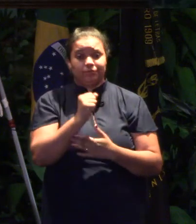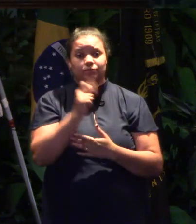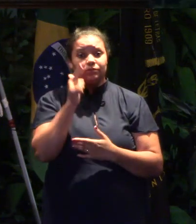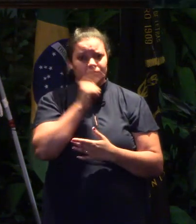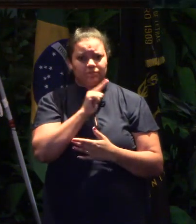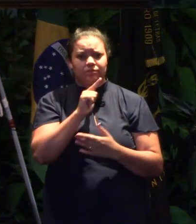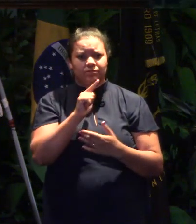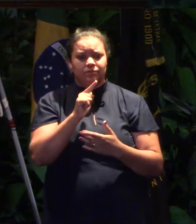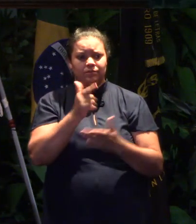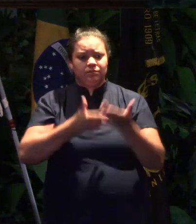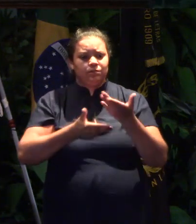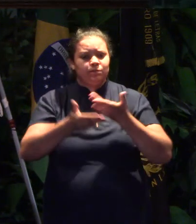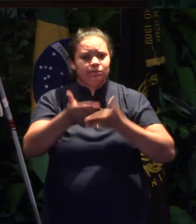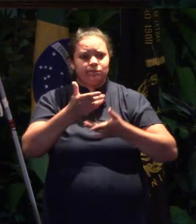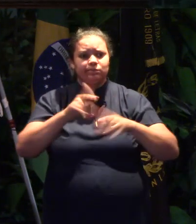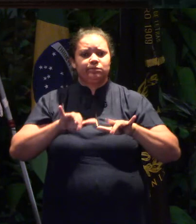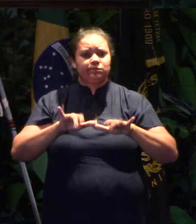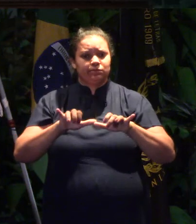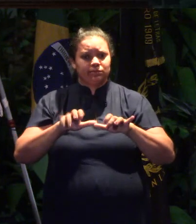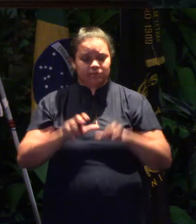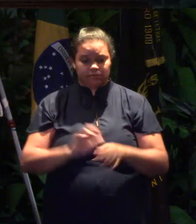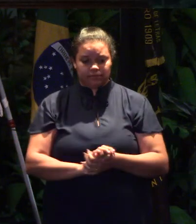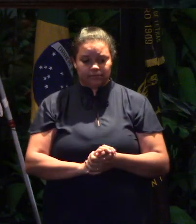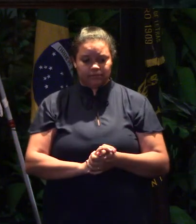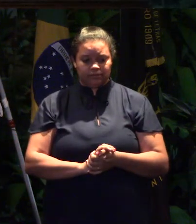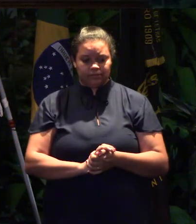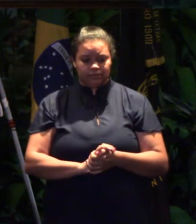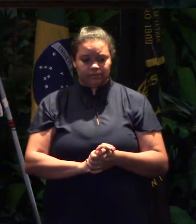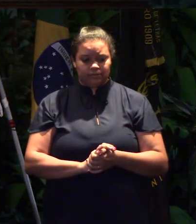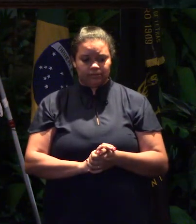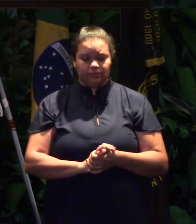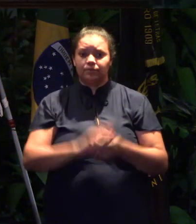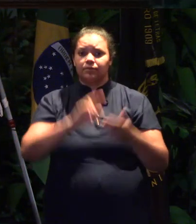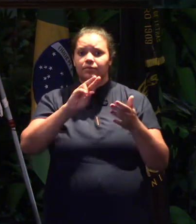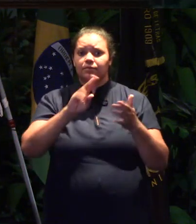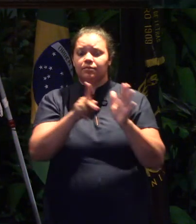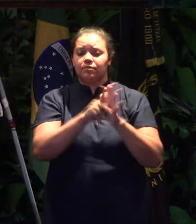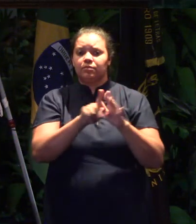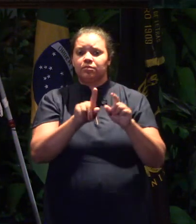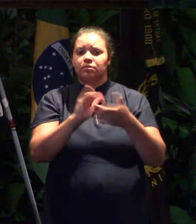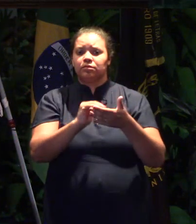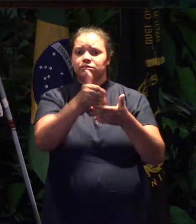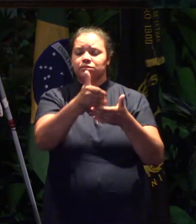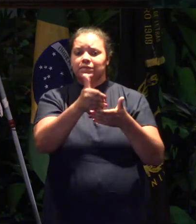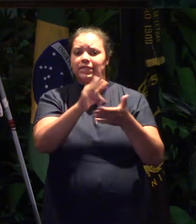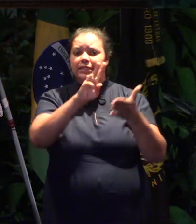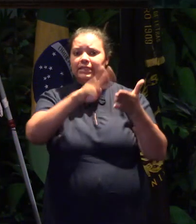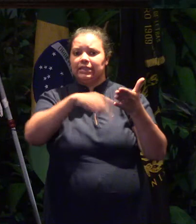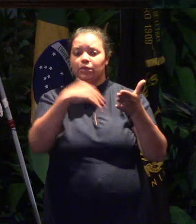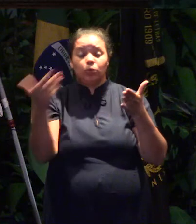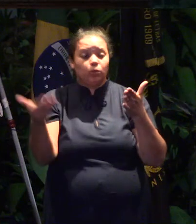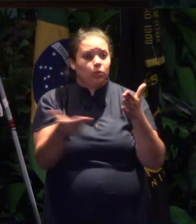com o computador, porque esse software, né, ele lê tudo que está na tela. Né? Então,